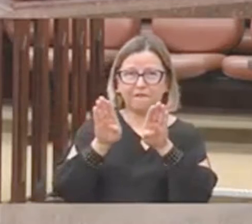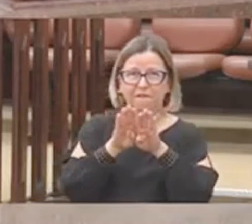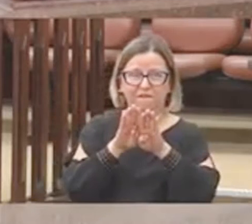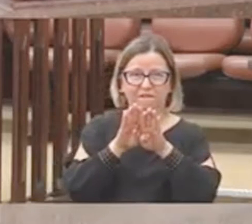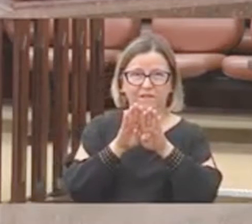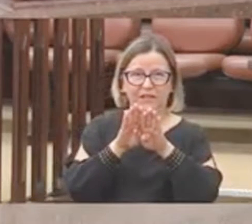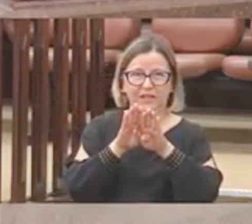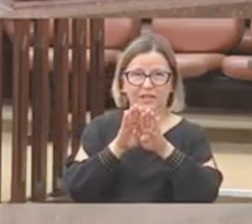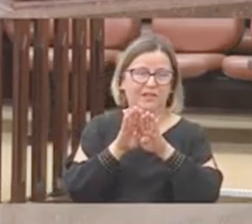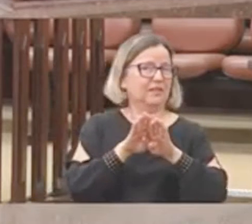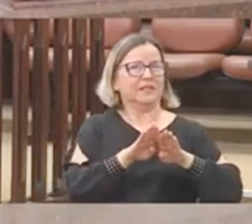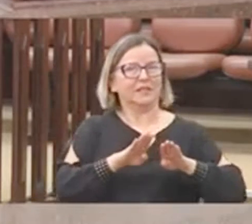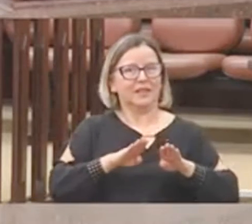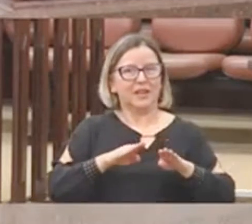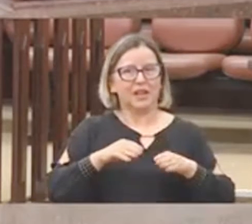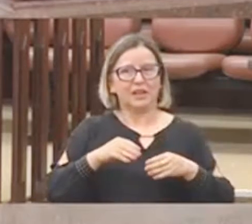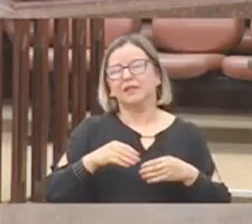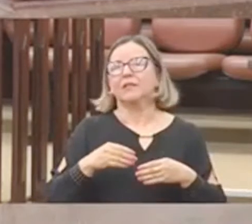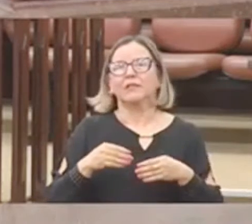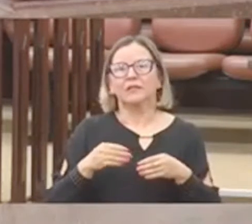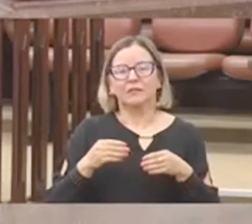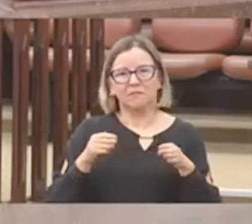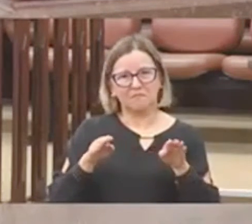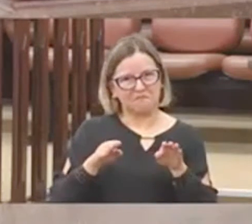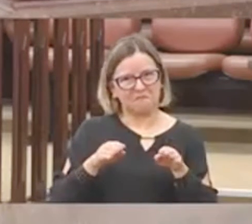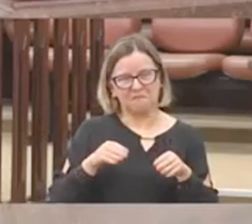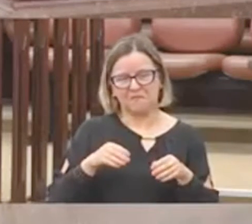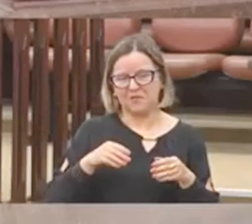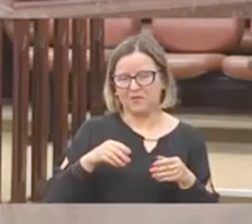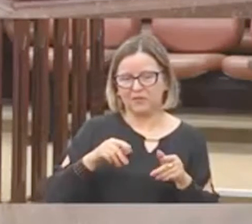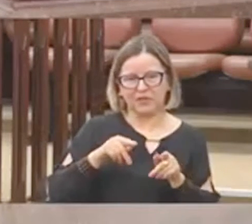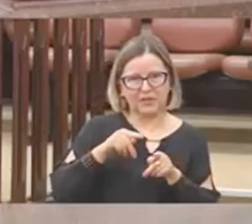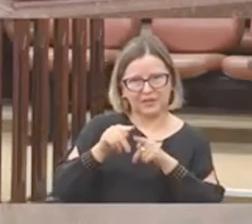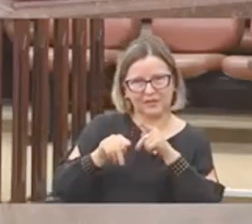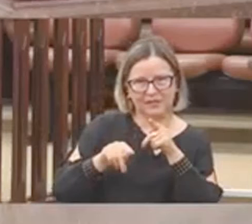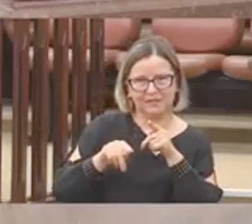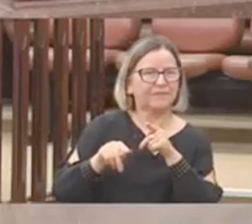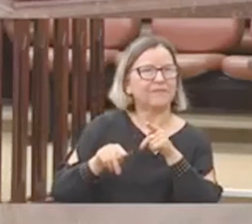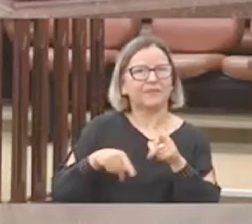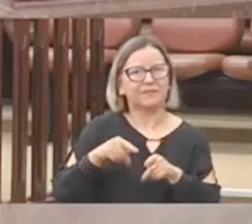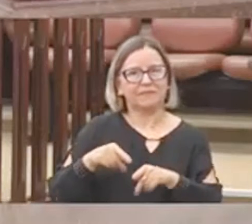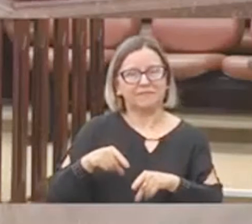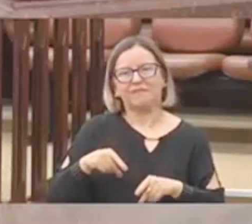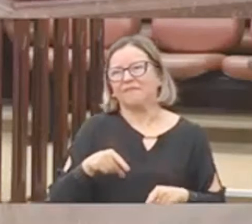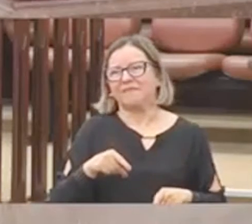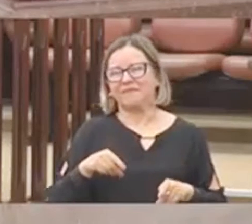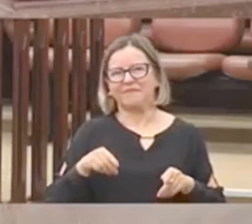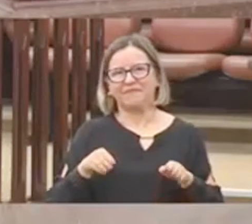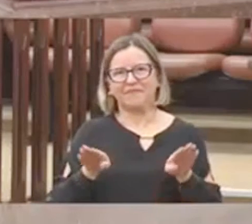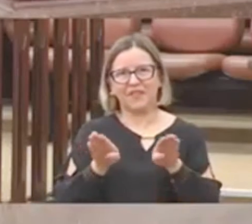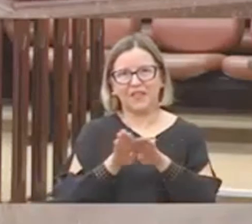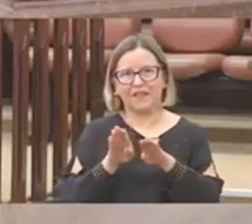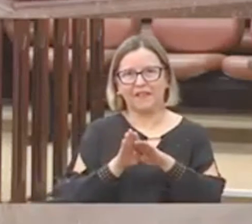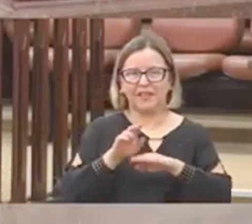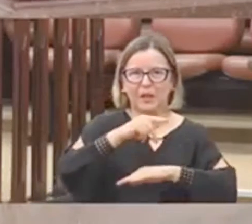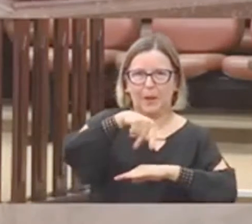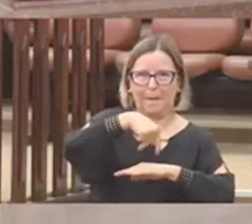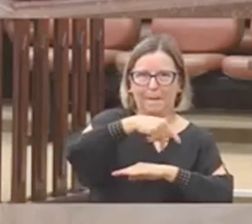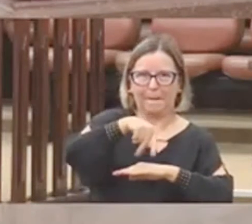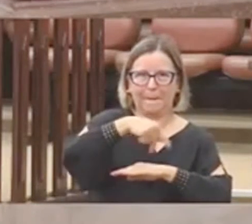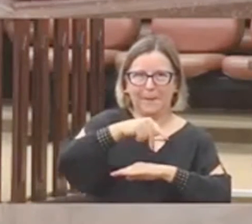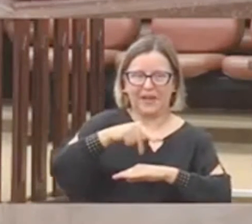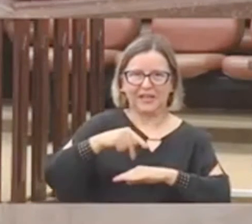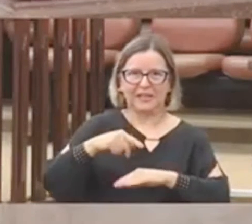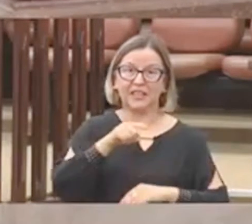confinando famílias em suas próprias casas em verdadeiras prisões domiciliares. Onde está